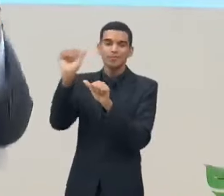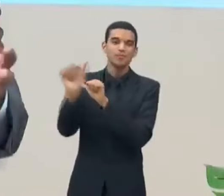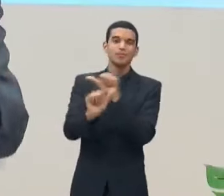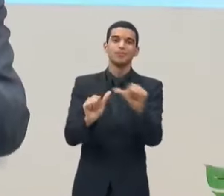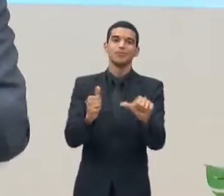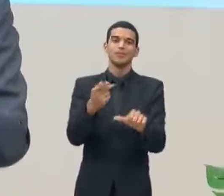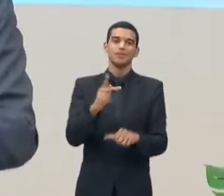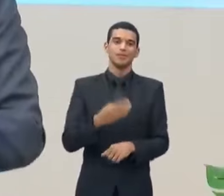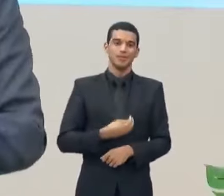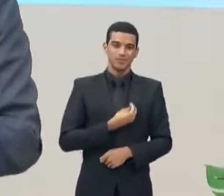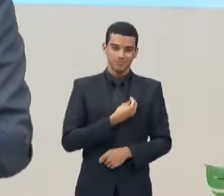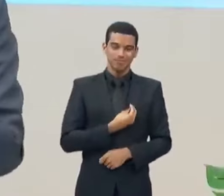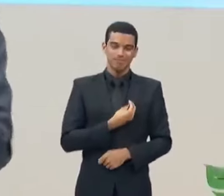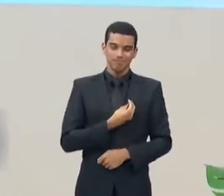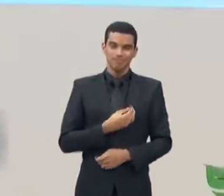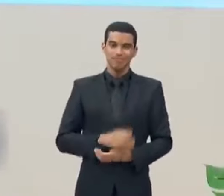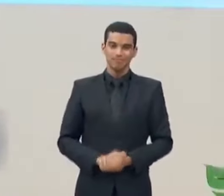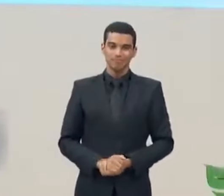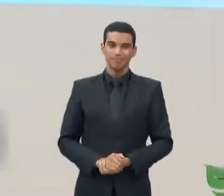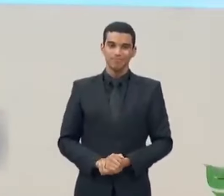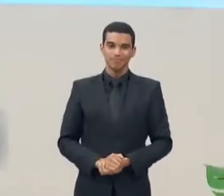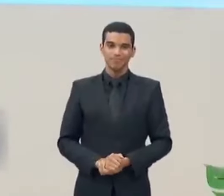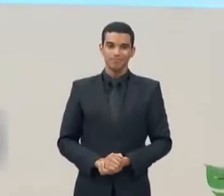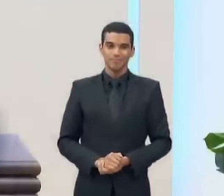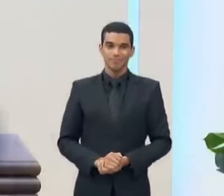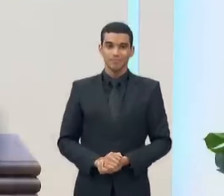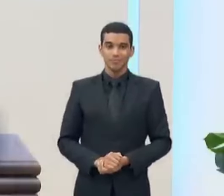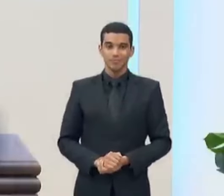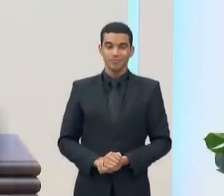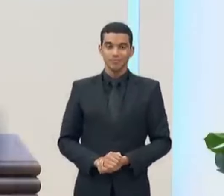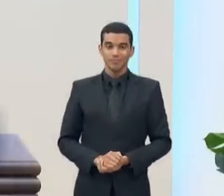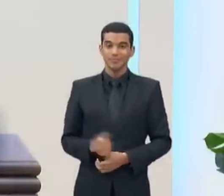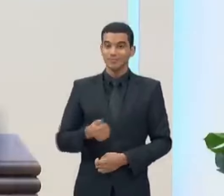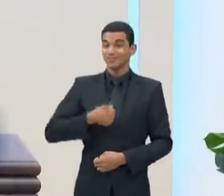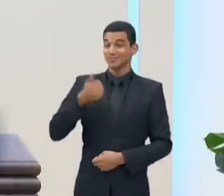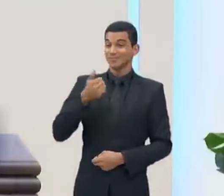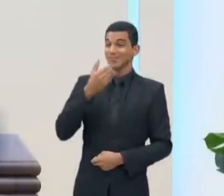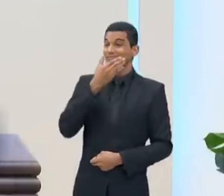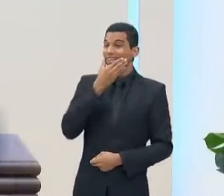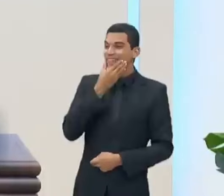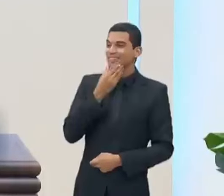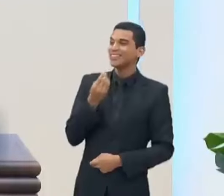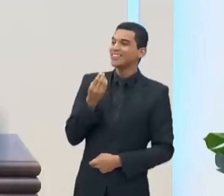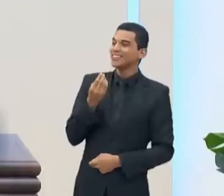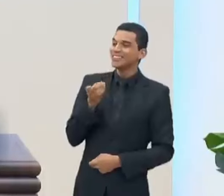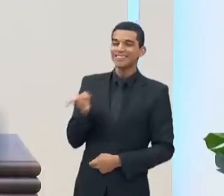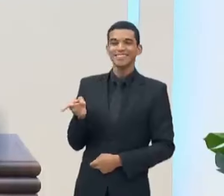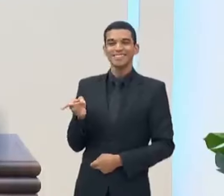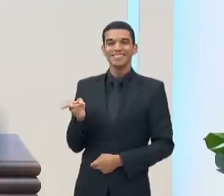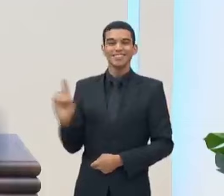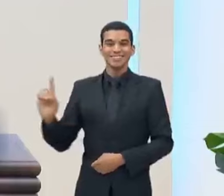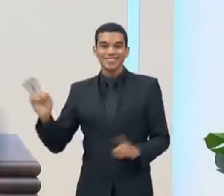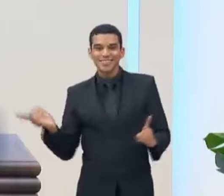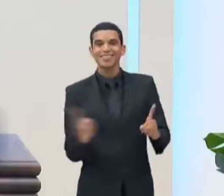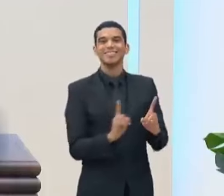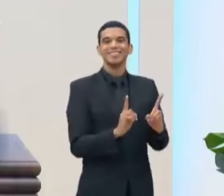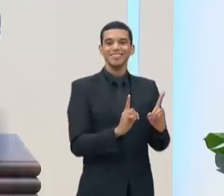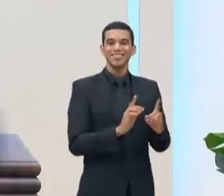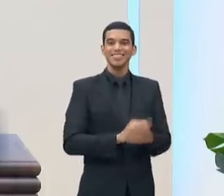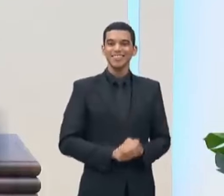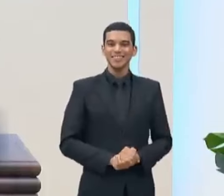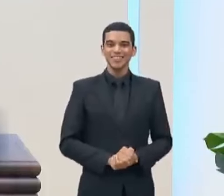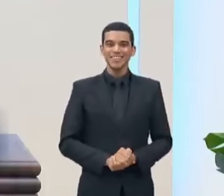a história da tua vida. Foi a primeira ação praticada pelo leproso. E a